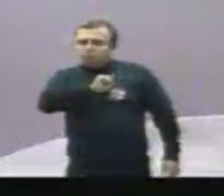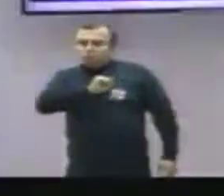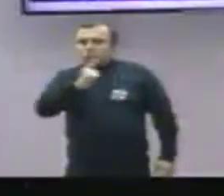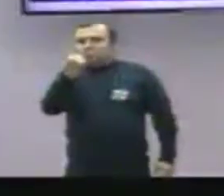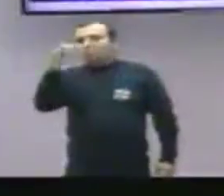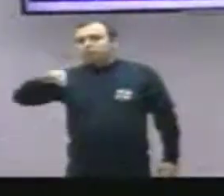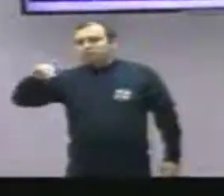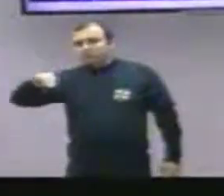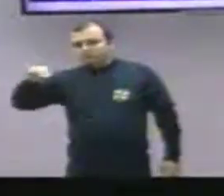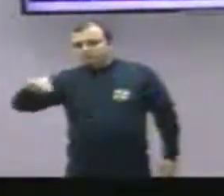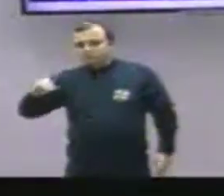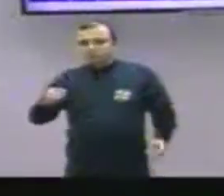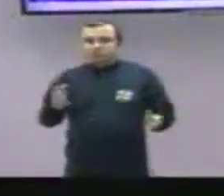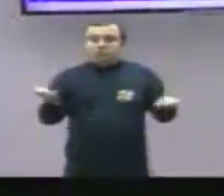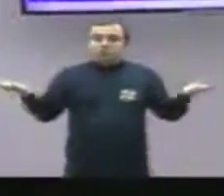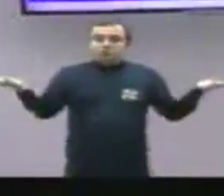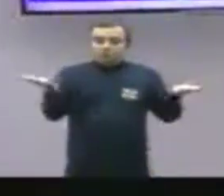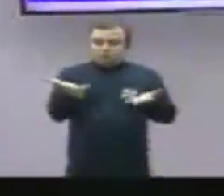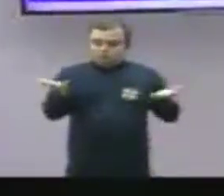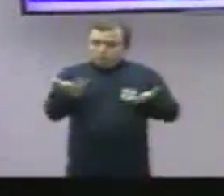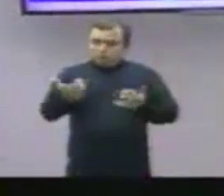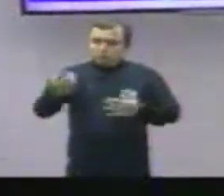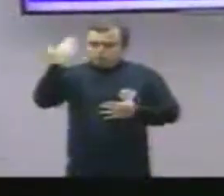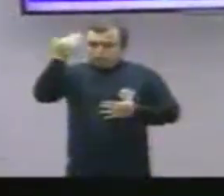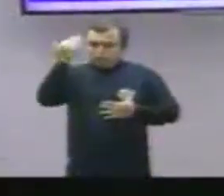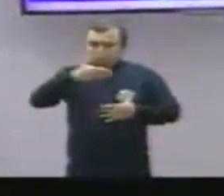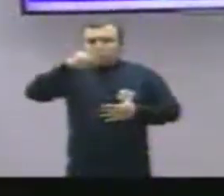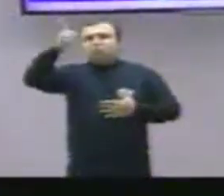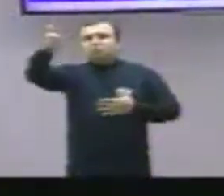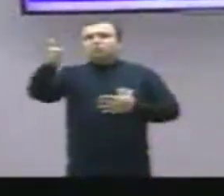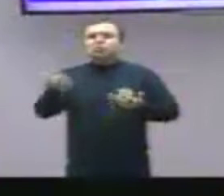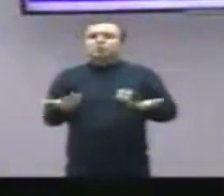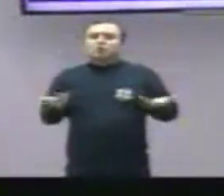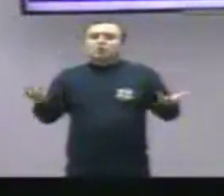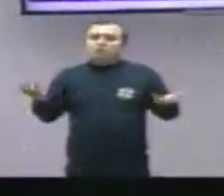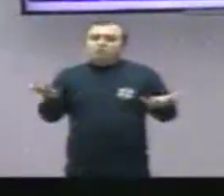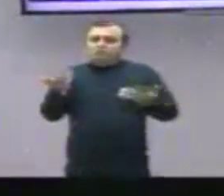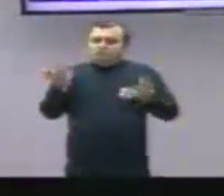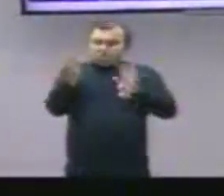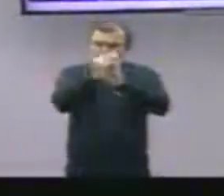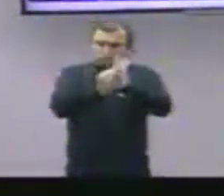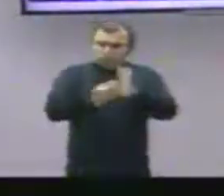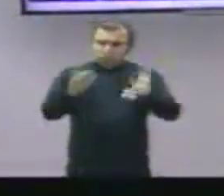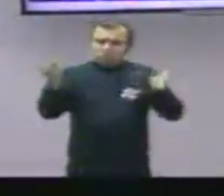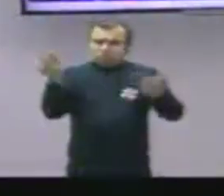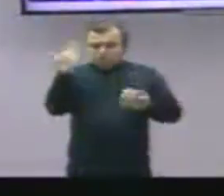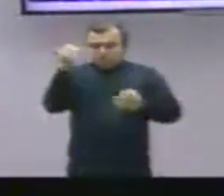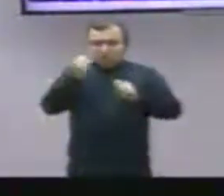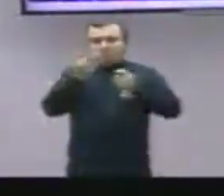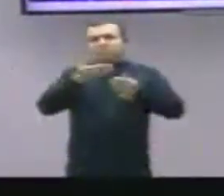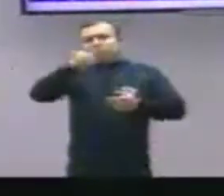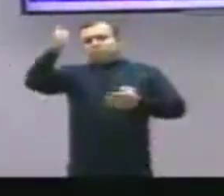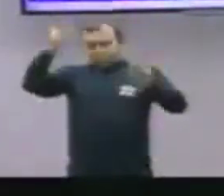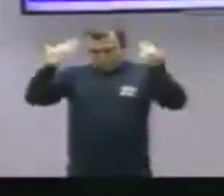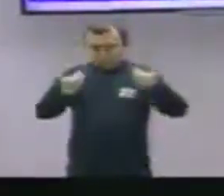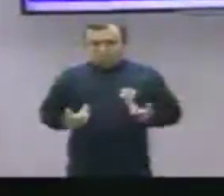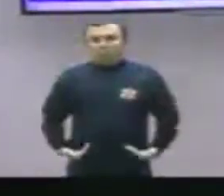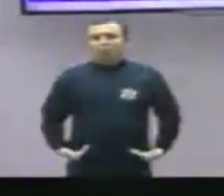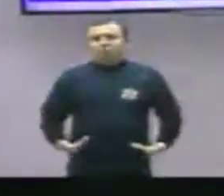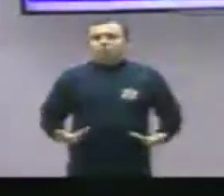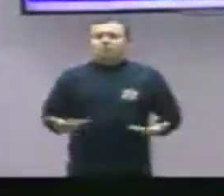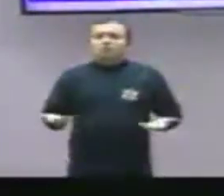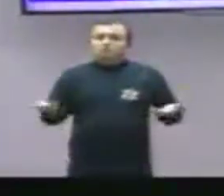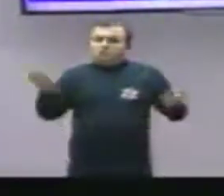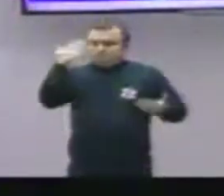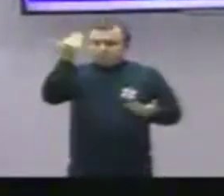minuto. Para nós podermos entender melhor esse conteúdo, a gente precisa entender mais sobre o nosso corpo. Então, para a